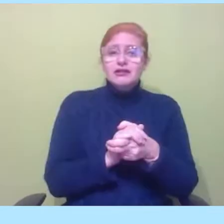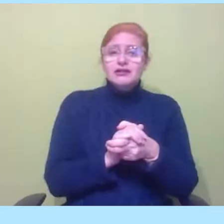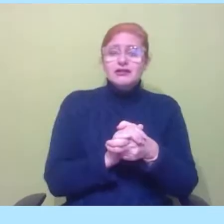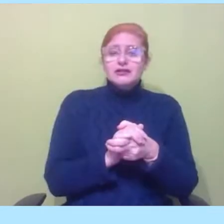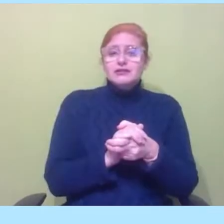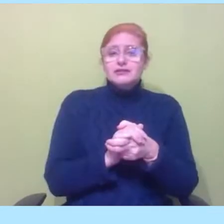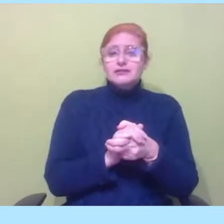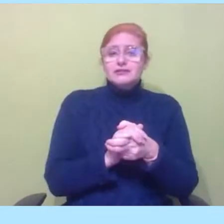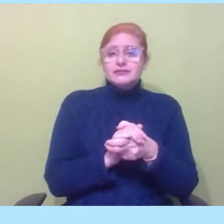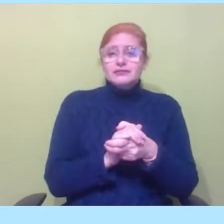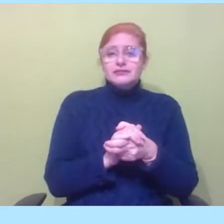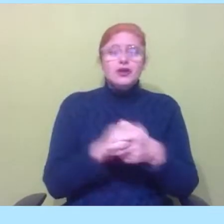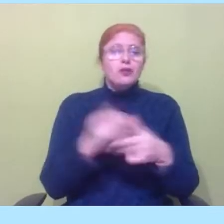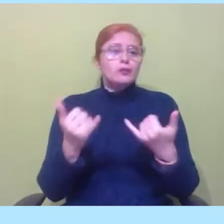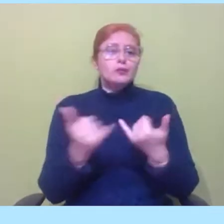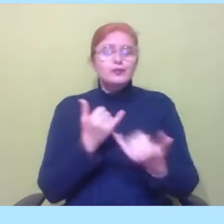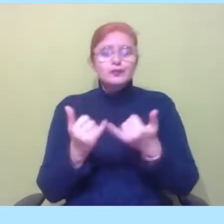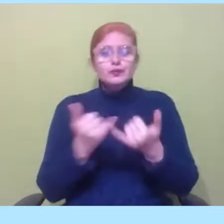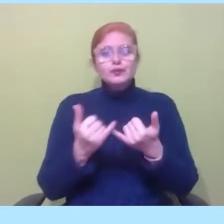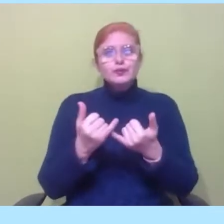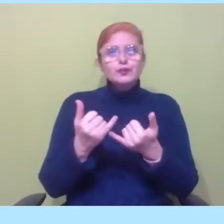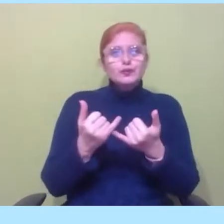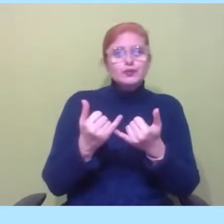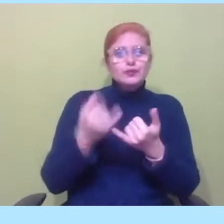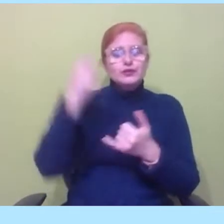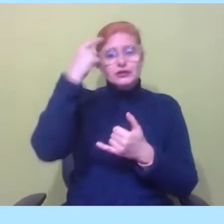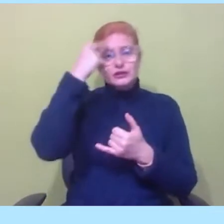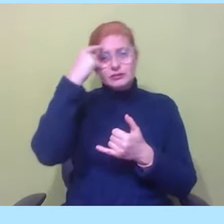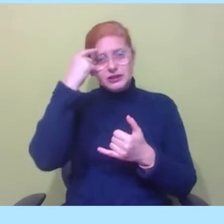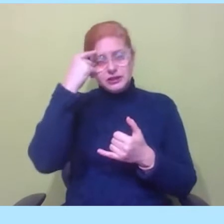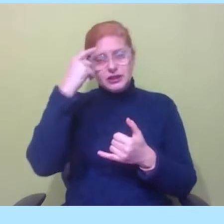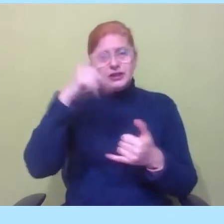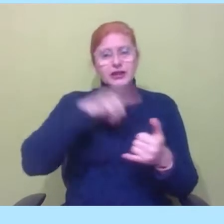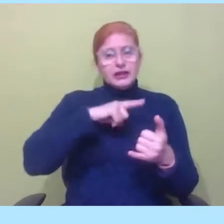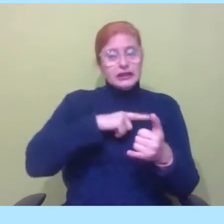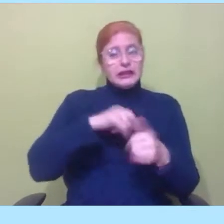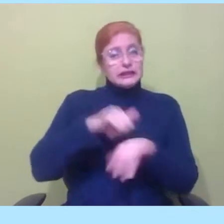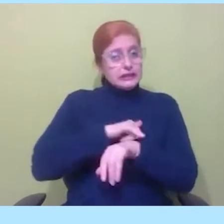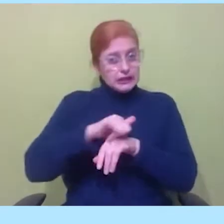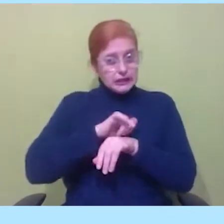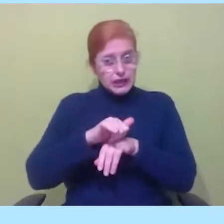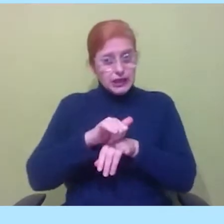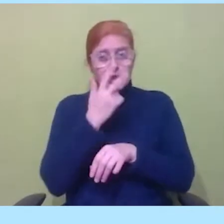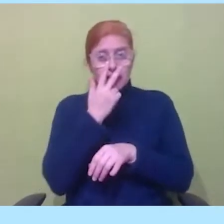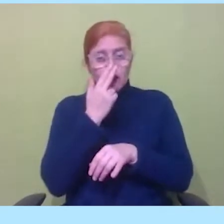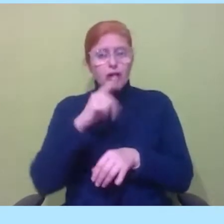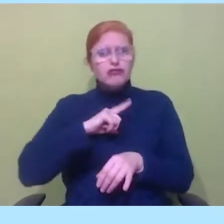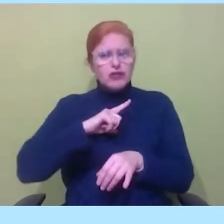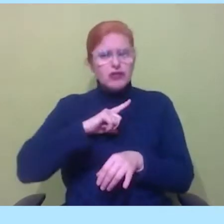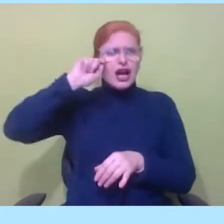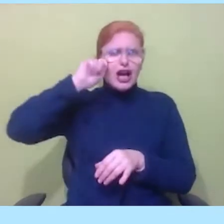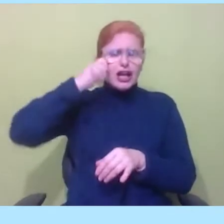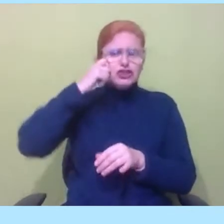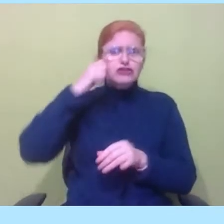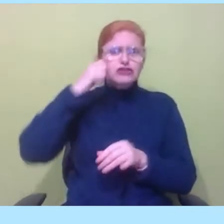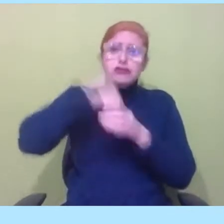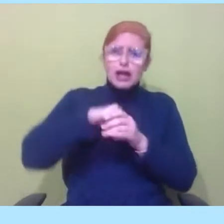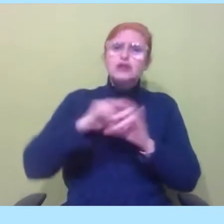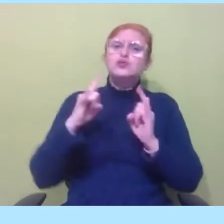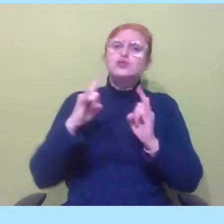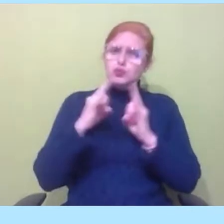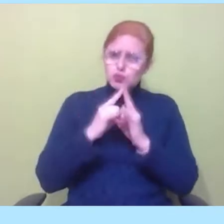por exemplo, se a gente pensar com os mesmos mecanismos que são usados dentro do racismo institucional, né?